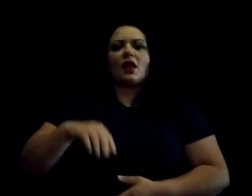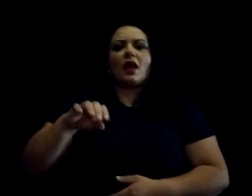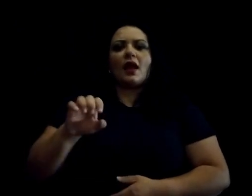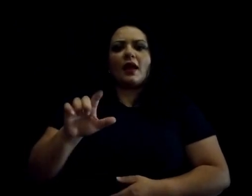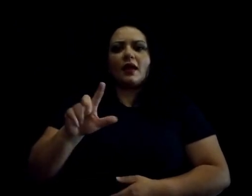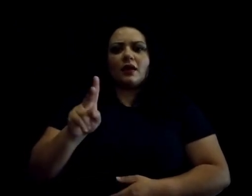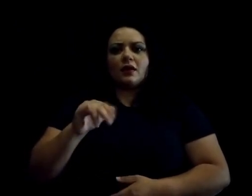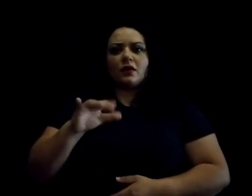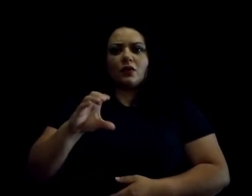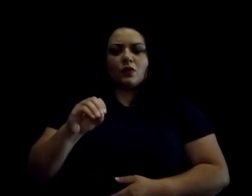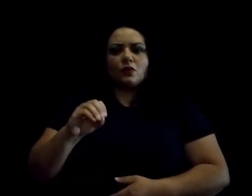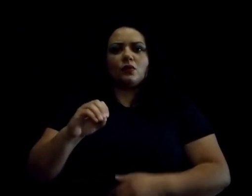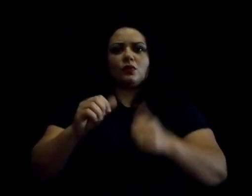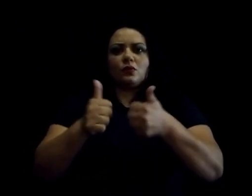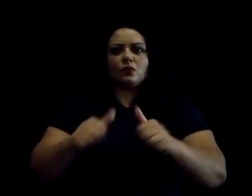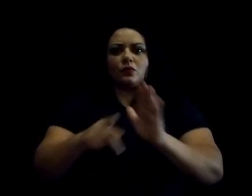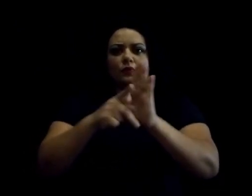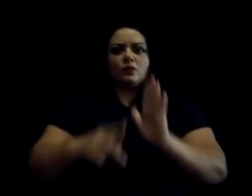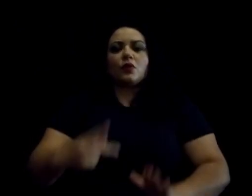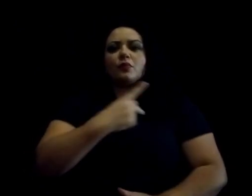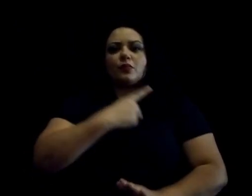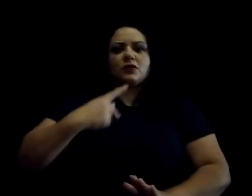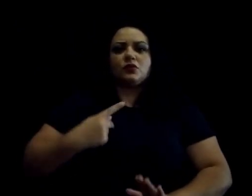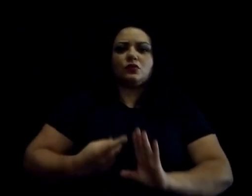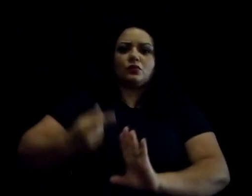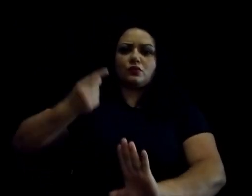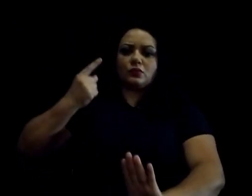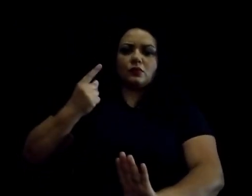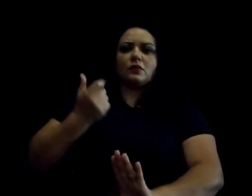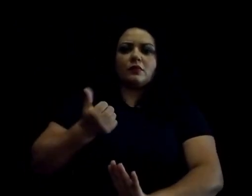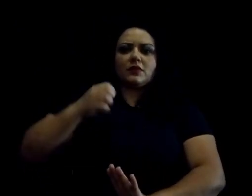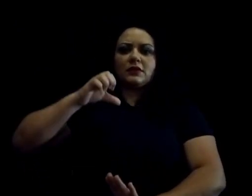El Greco, Adoração dos Pastores,